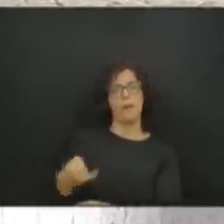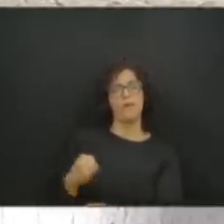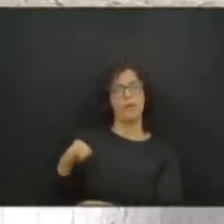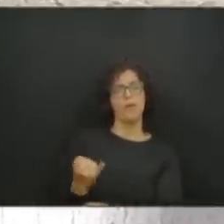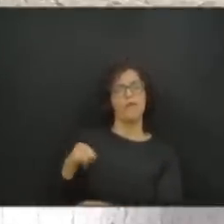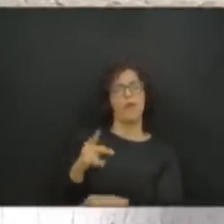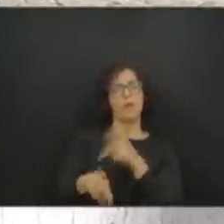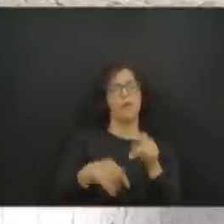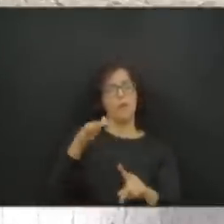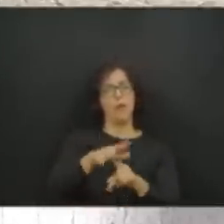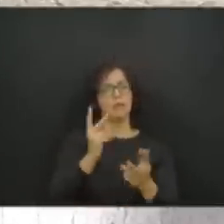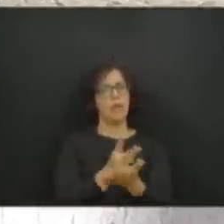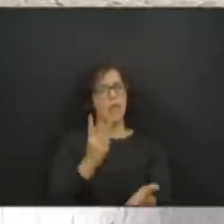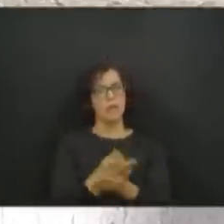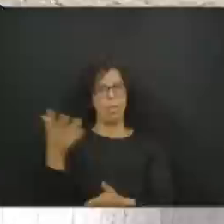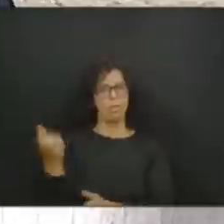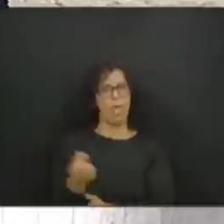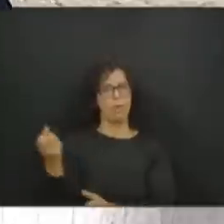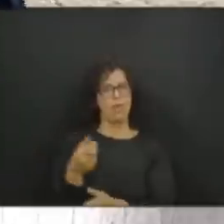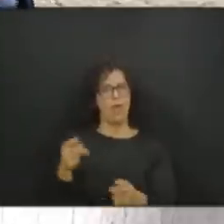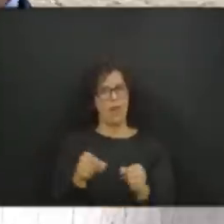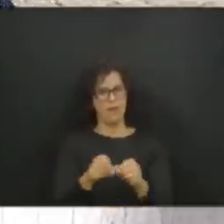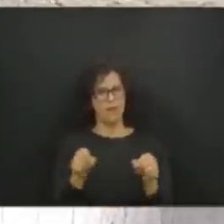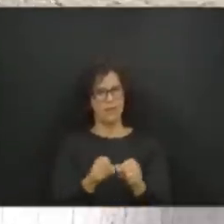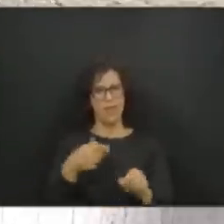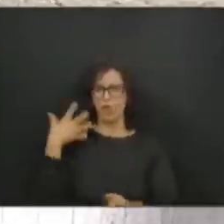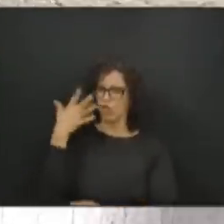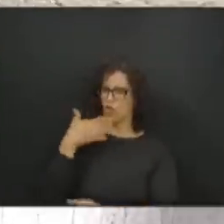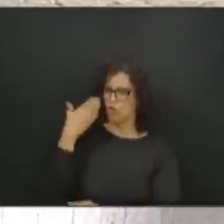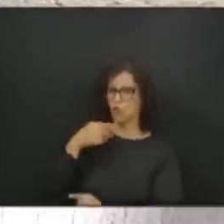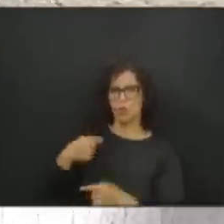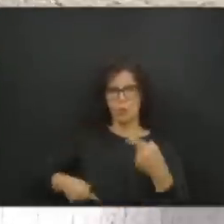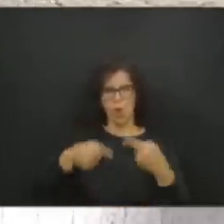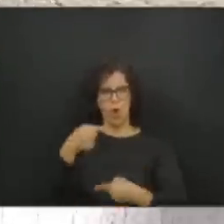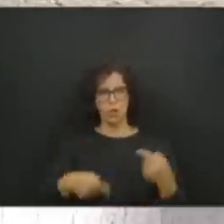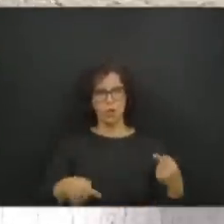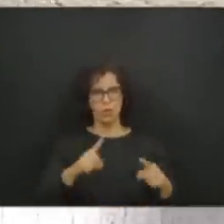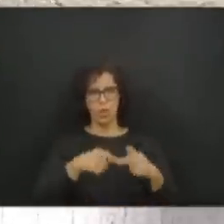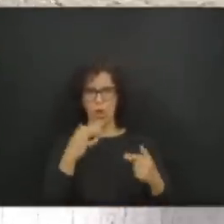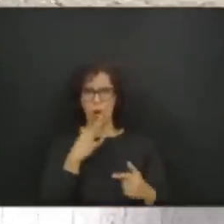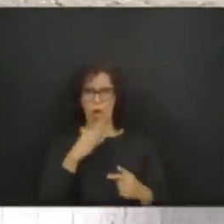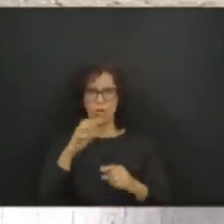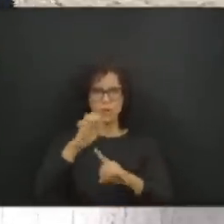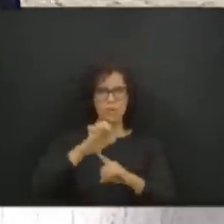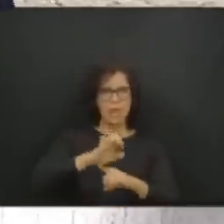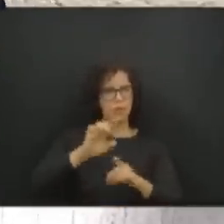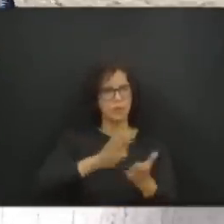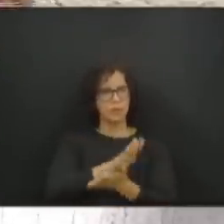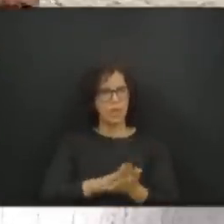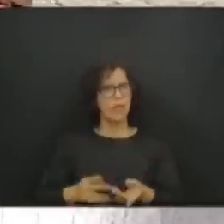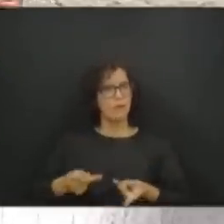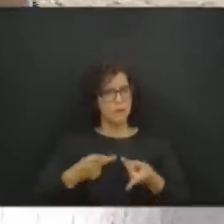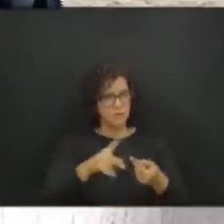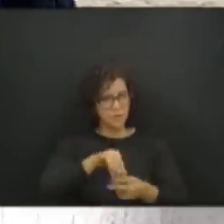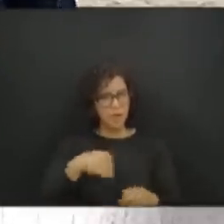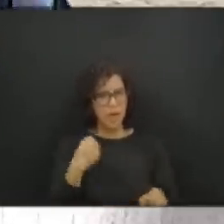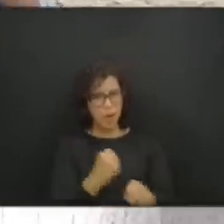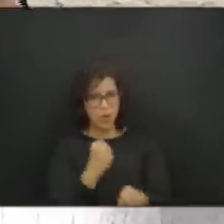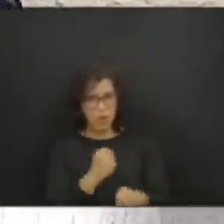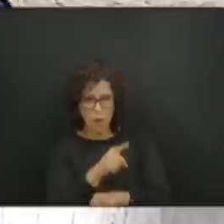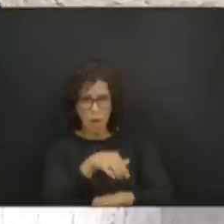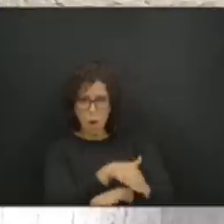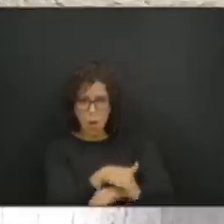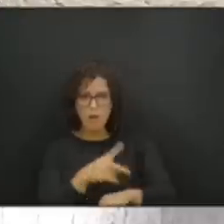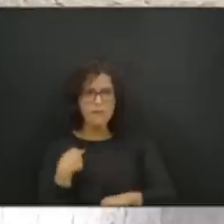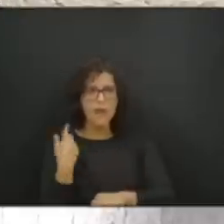Paranaense a e agora quer fazer a retórica política porque não conhece o estado vai visitar a obra da